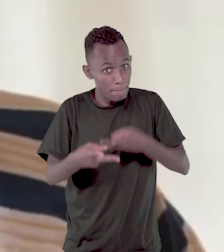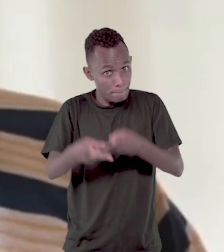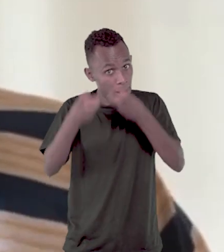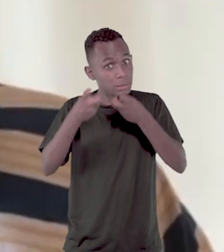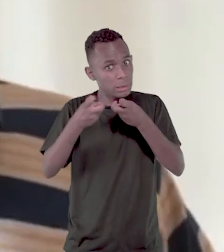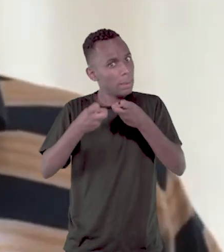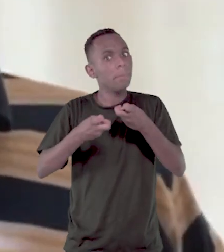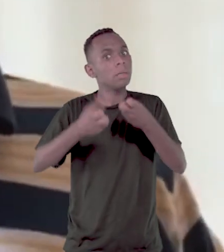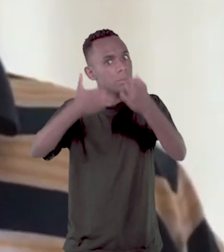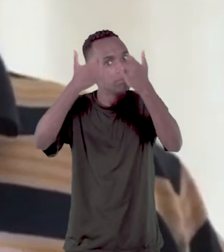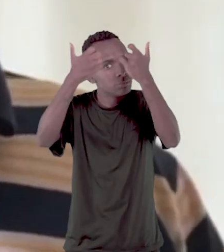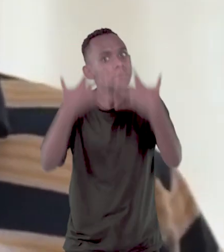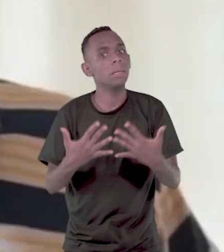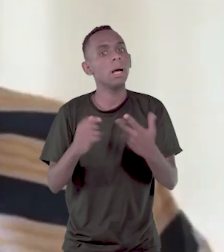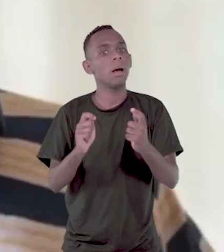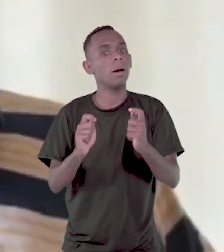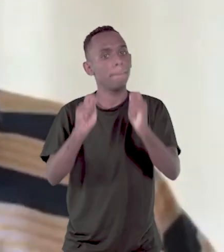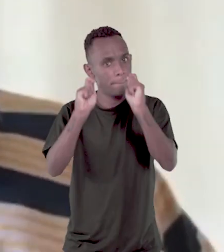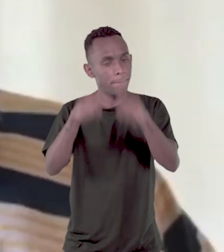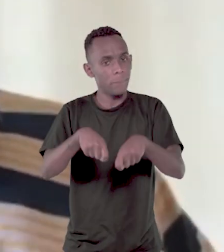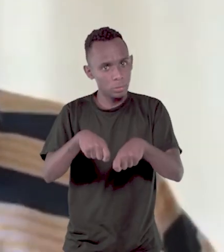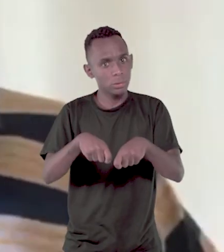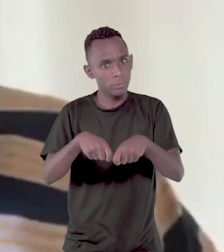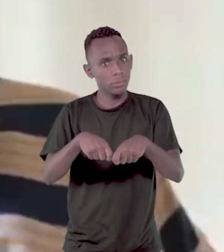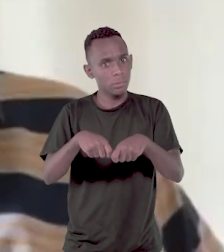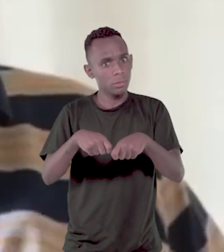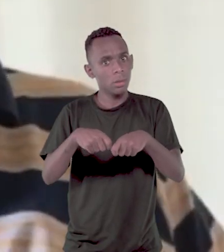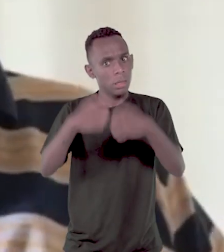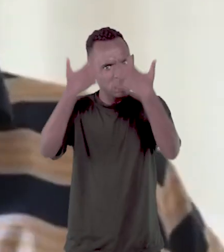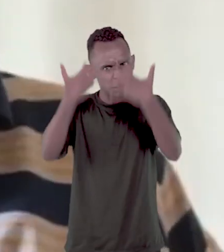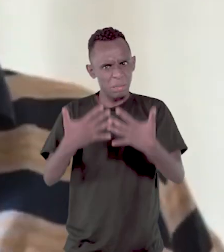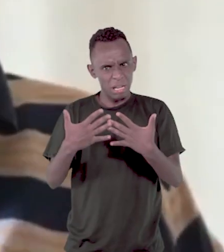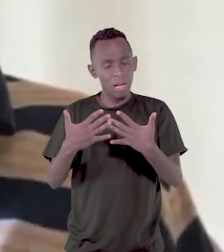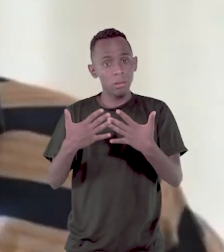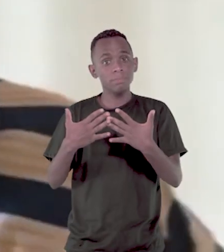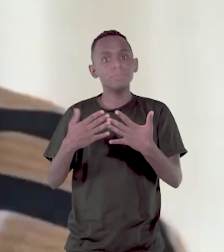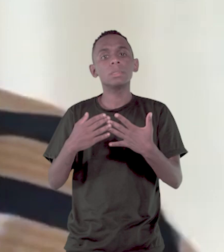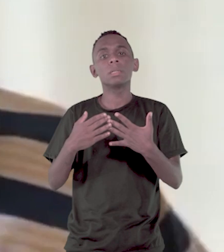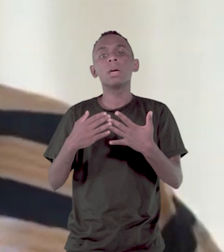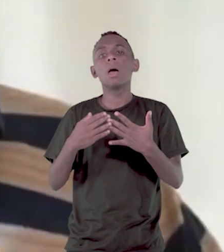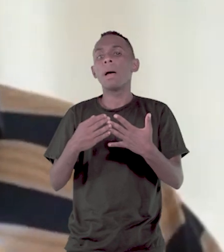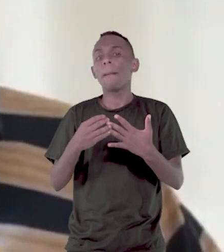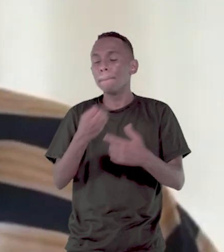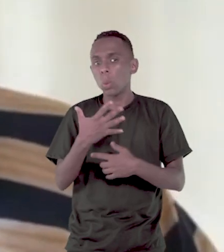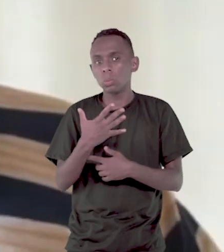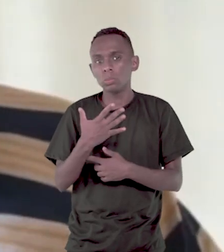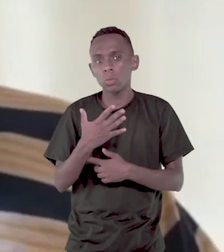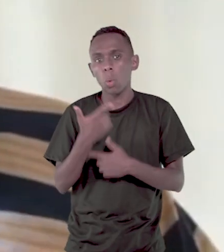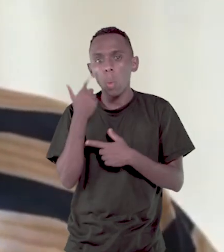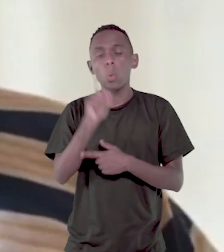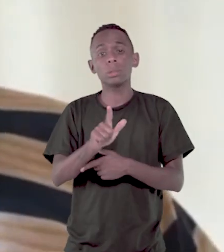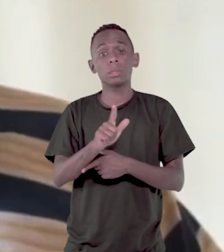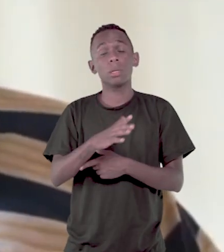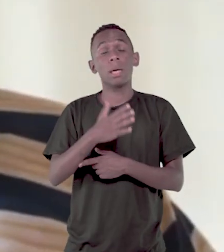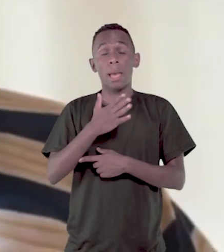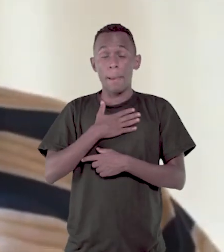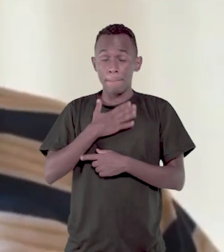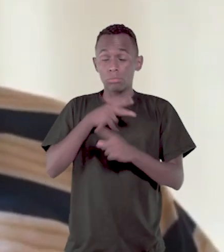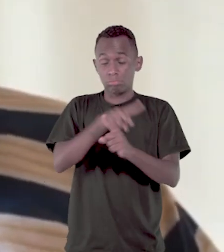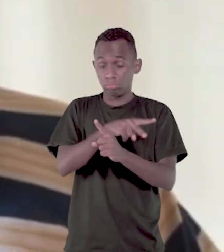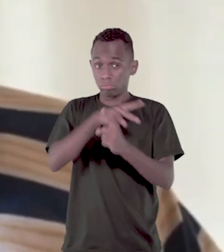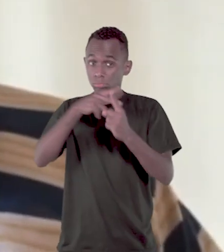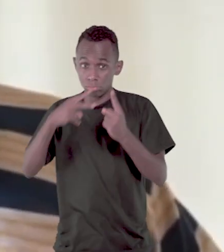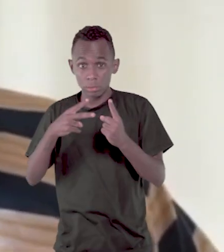Então, você vê que fenômeno inexplicável é esse, né? Não há nada de inexplicável nisso, né? E, do meu ponto